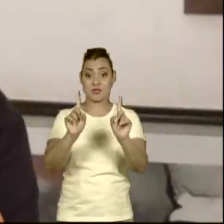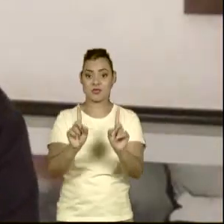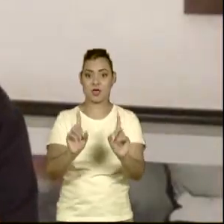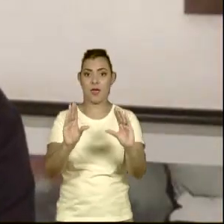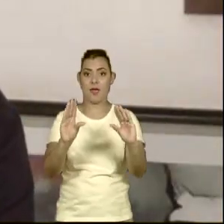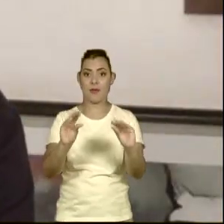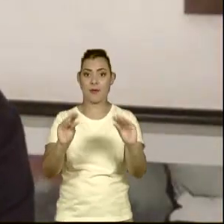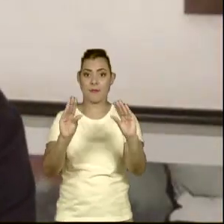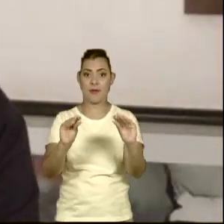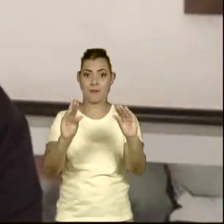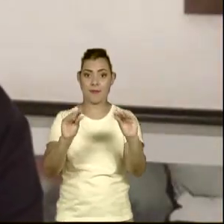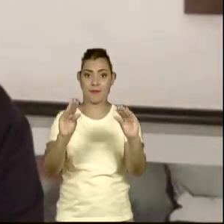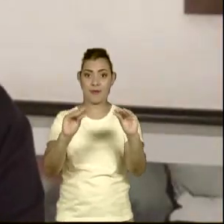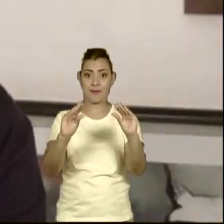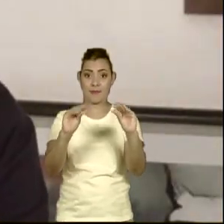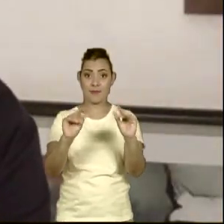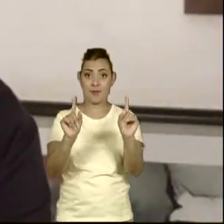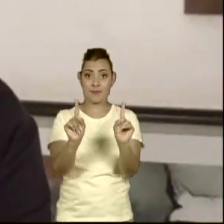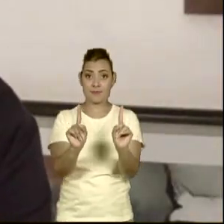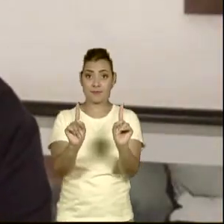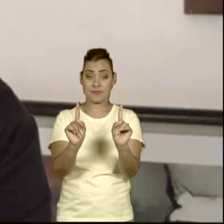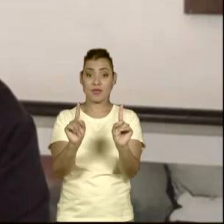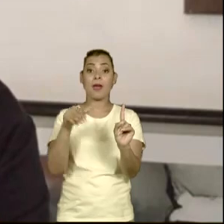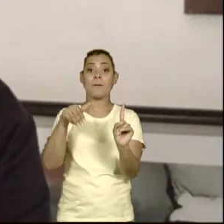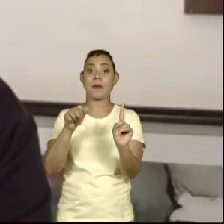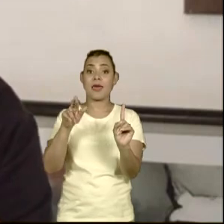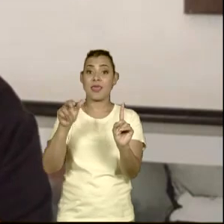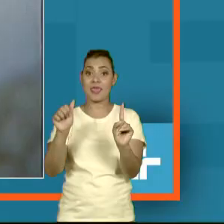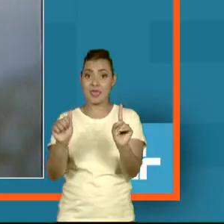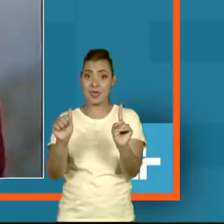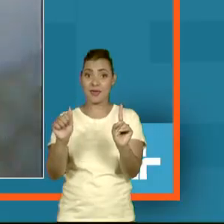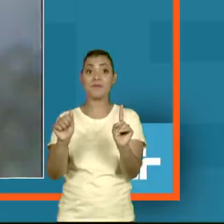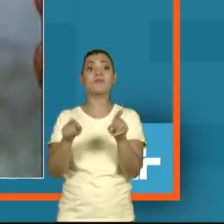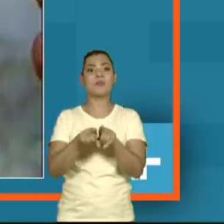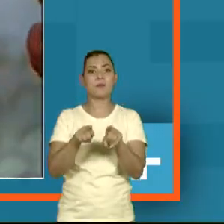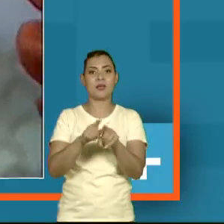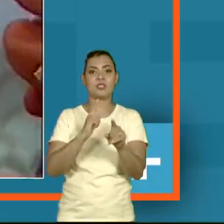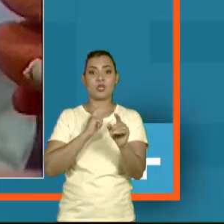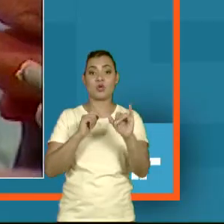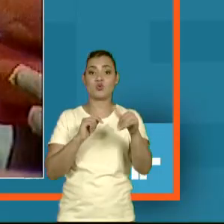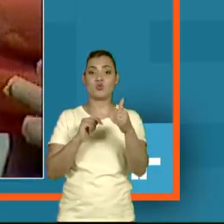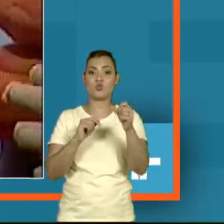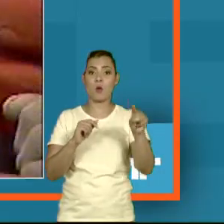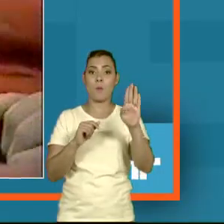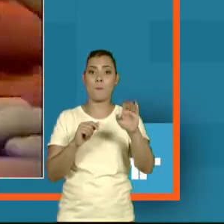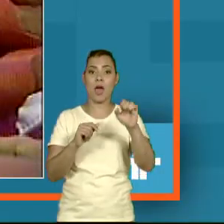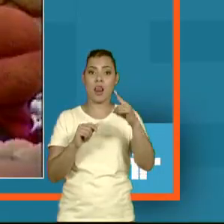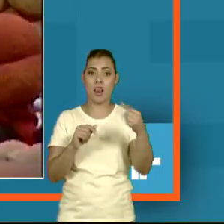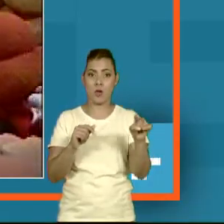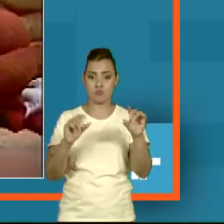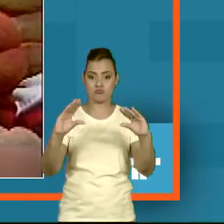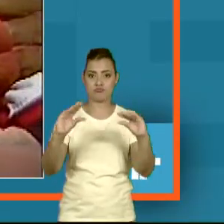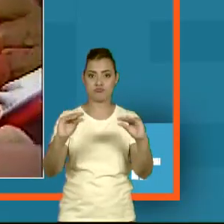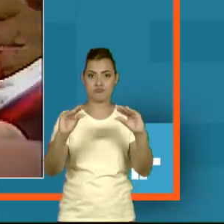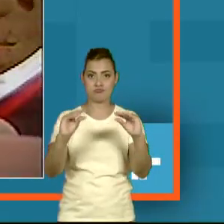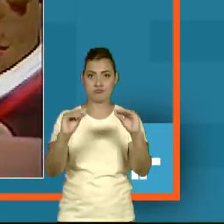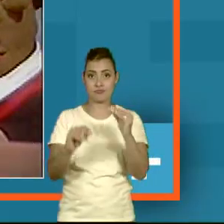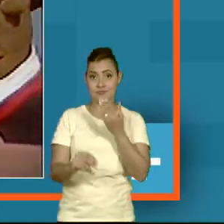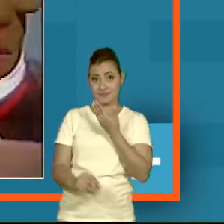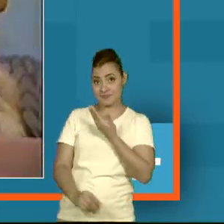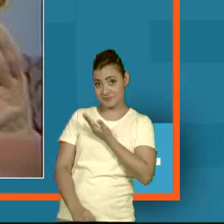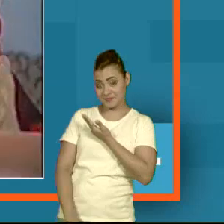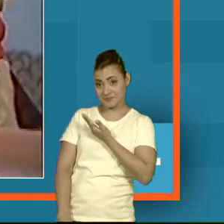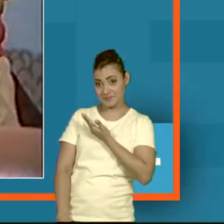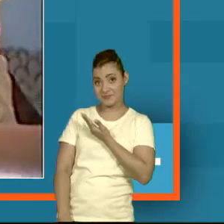que deveriam estar retos, a Maria Balinha e antigamente o João Balão, esse era o quadro que eu via, nesse dia eu via a Maria